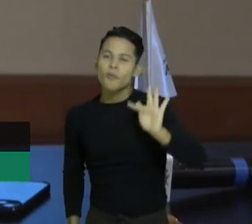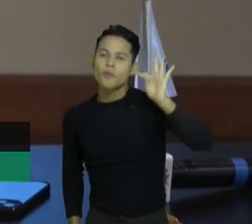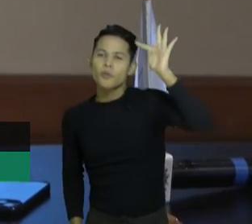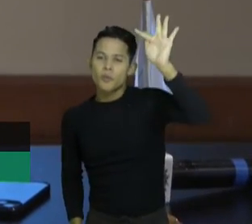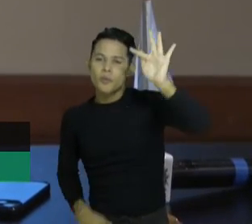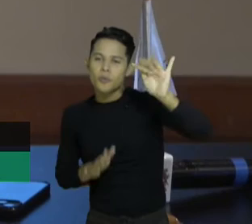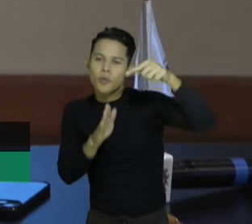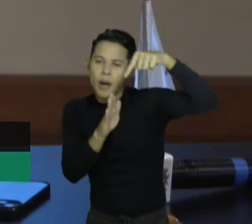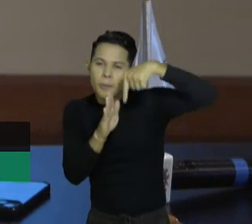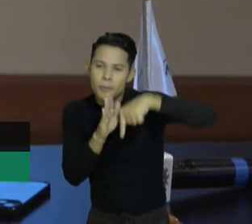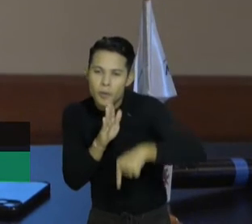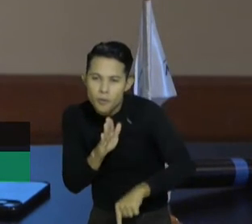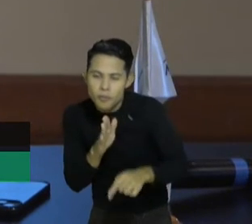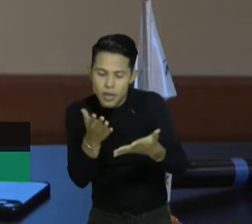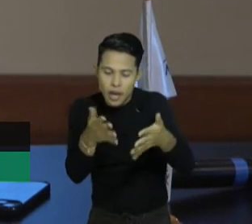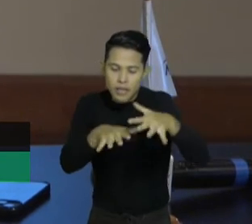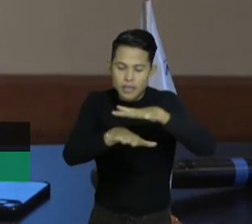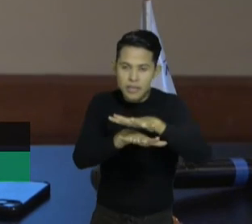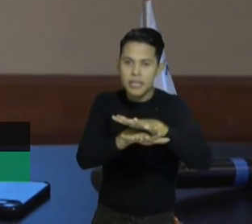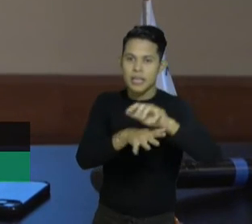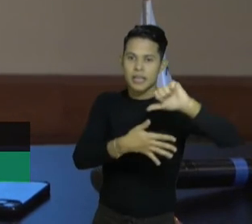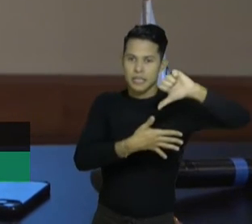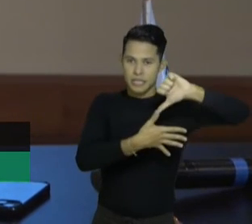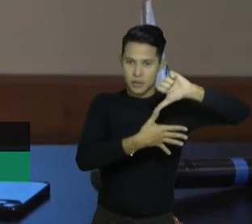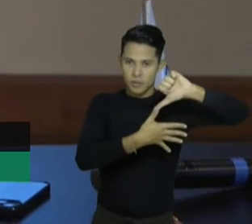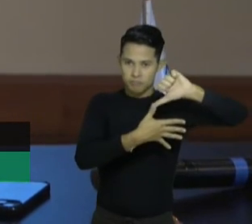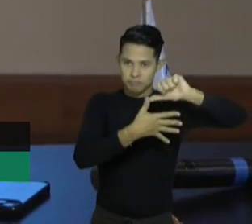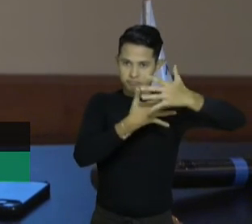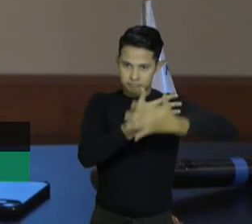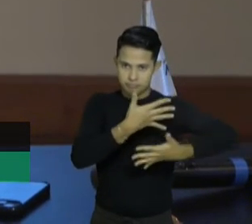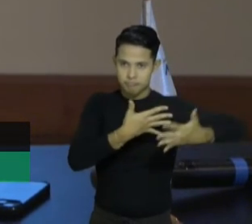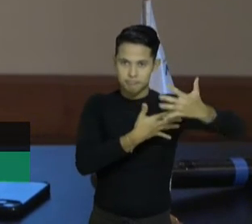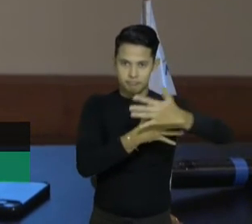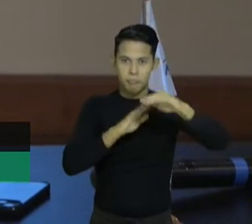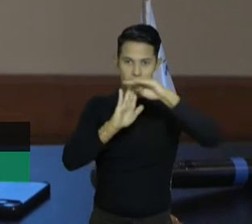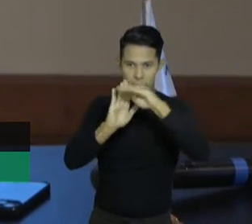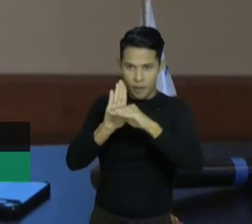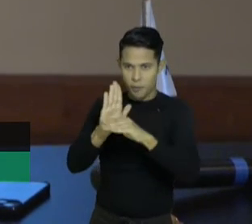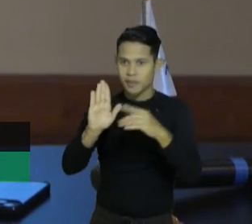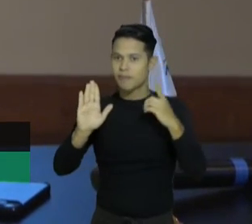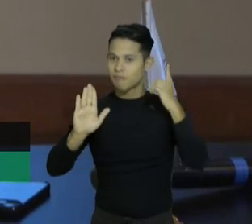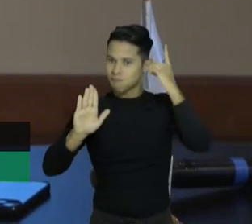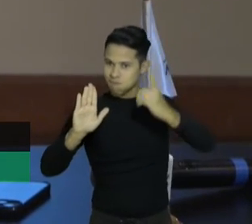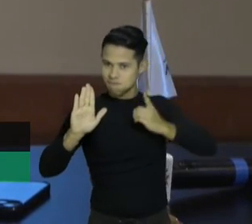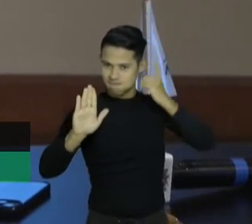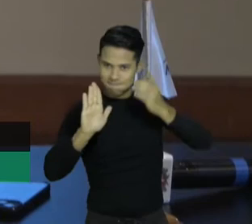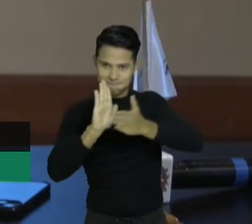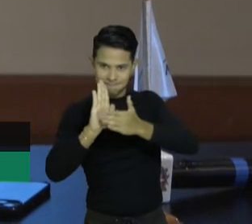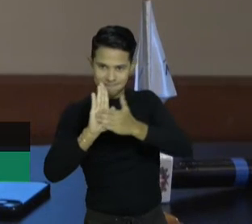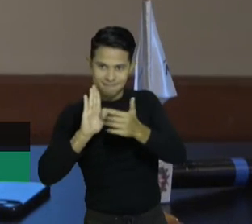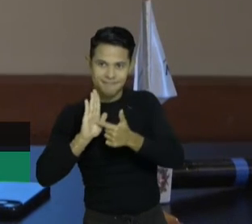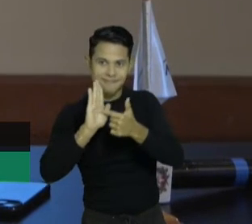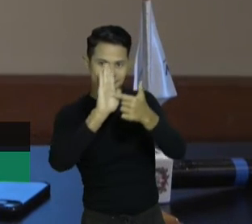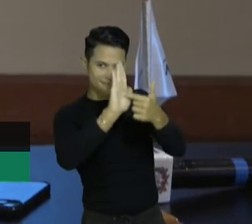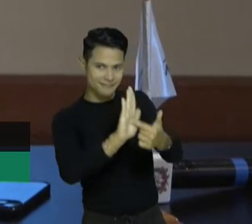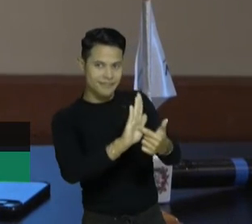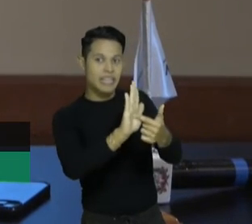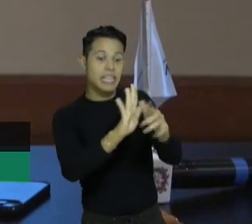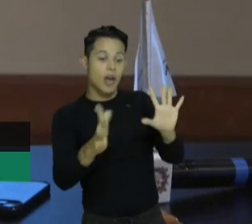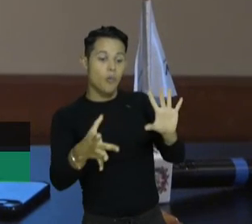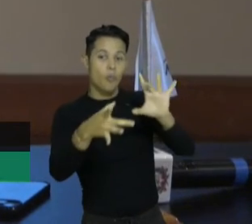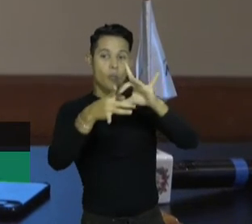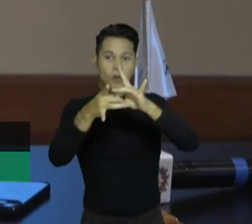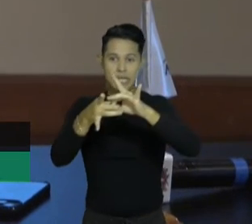integração interamericana e aí uma pauta aqui pro Deputado paraa discussão eh no âmbito da União parlamentar